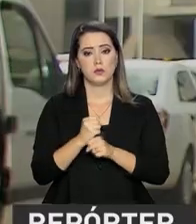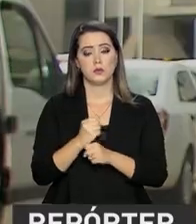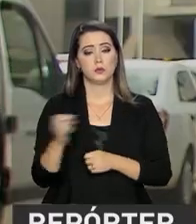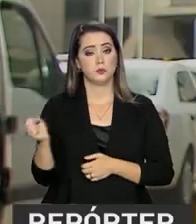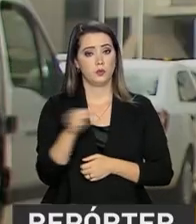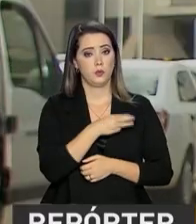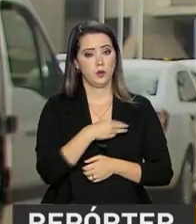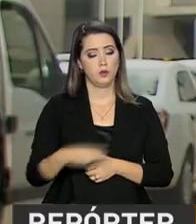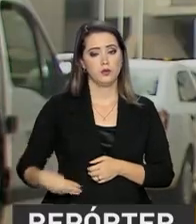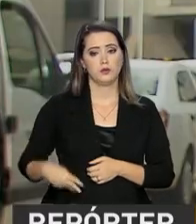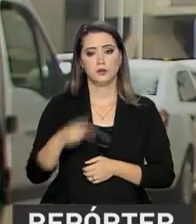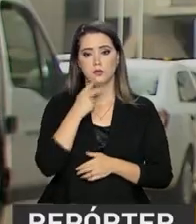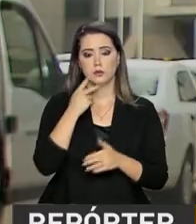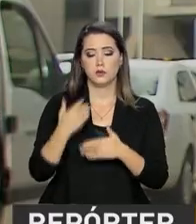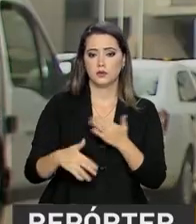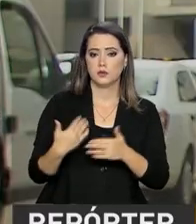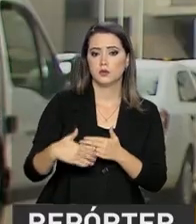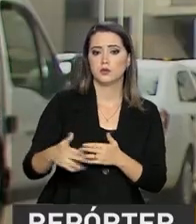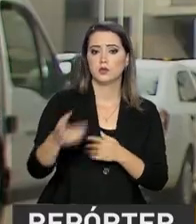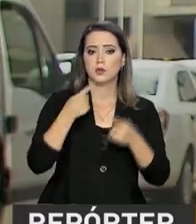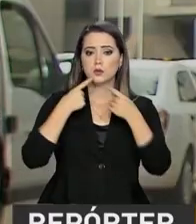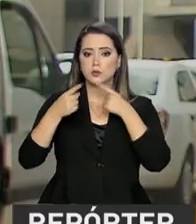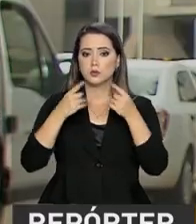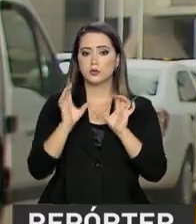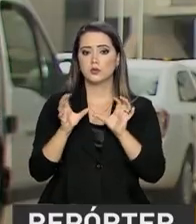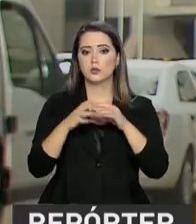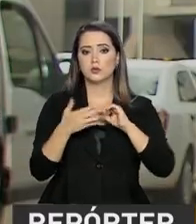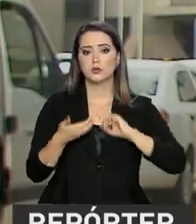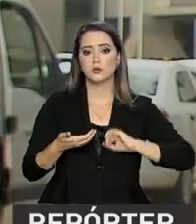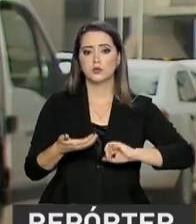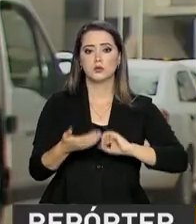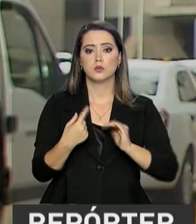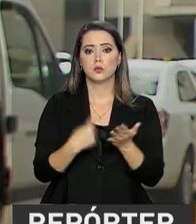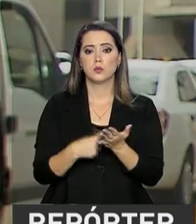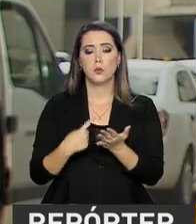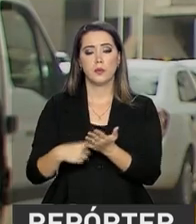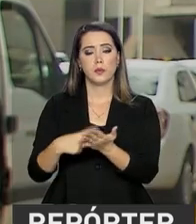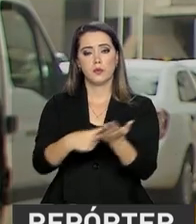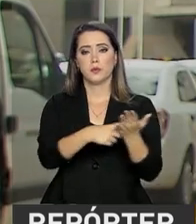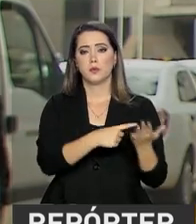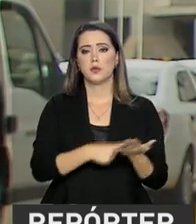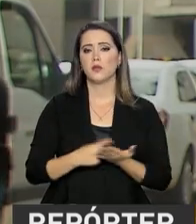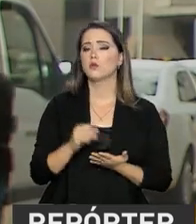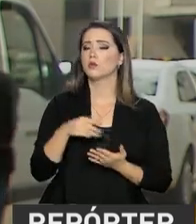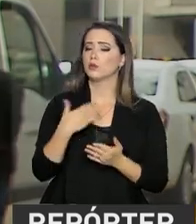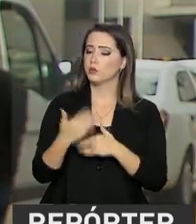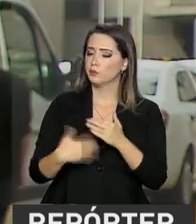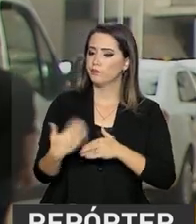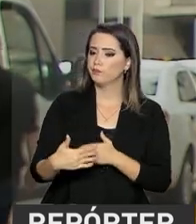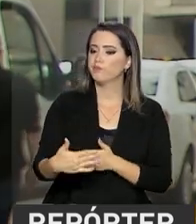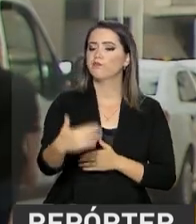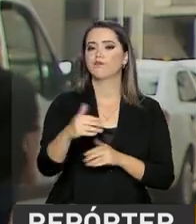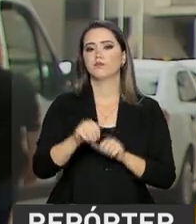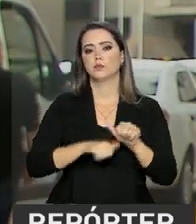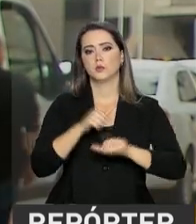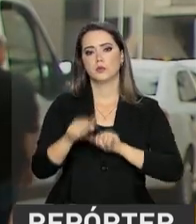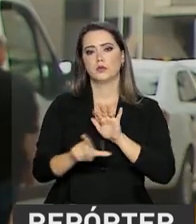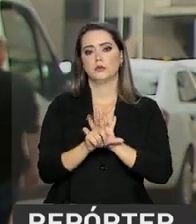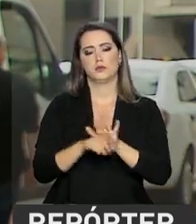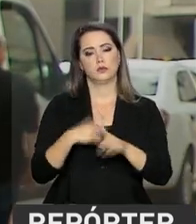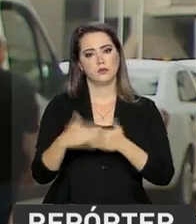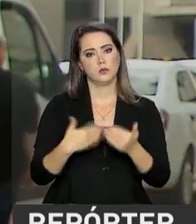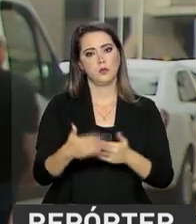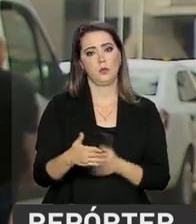ministro disse que vai continuar o diálogo com o Congresso Nacional para que a agenda de reformas prossiga. Entre as prioridades estão